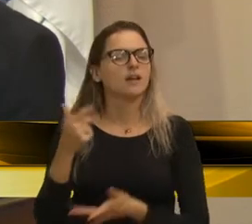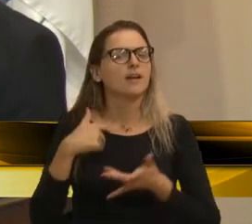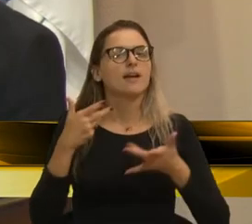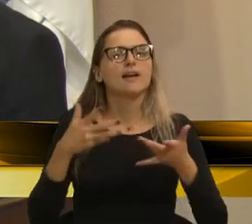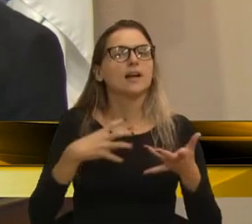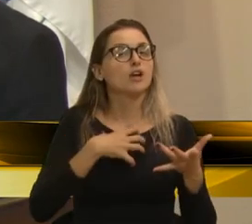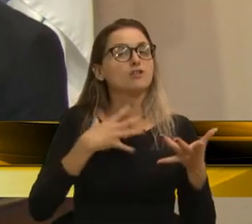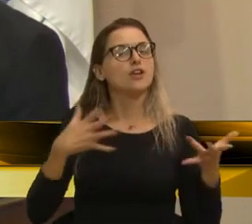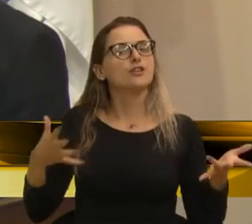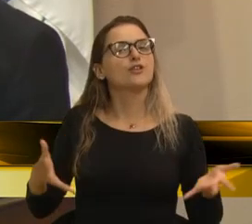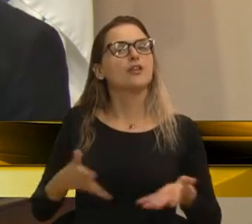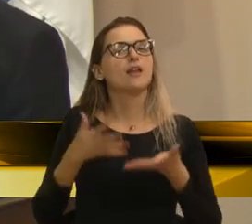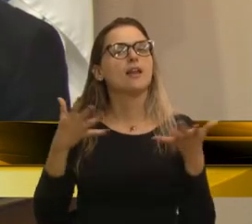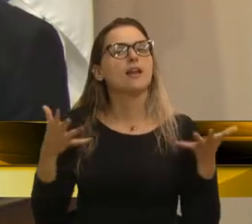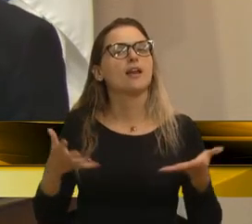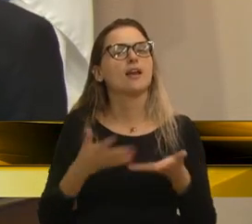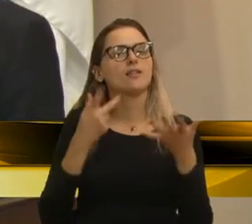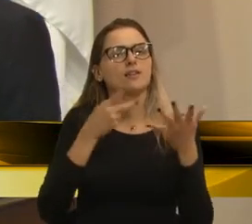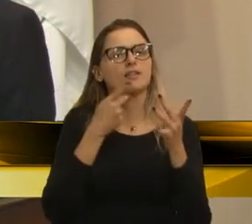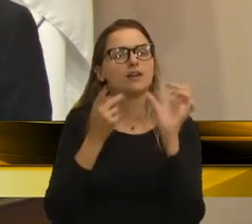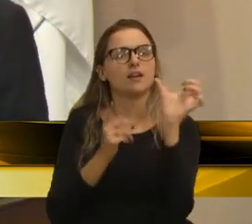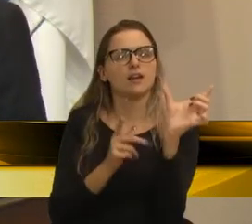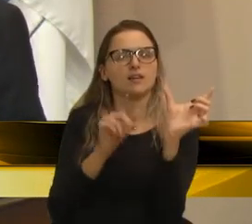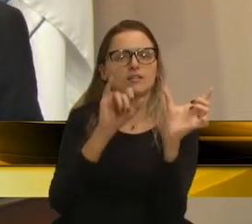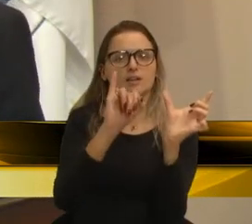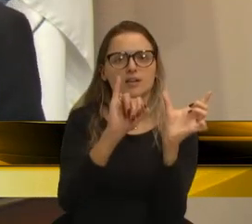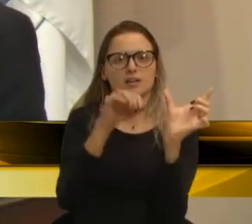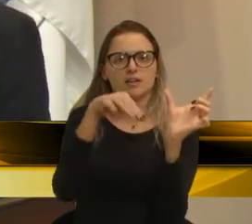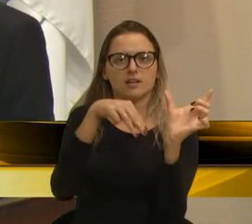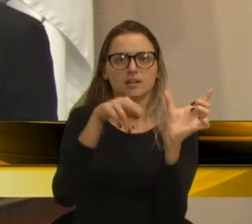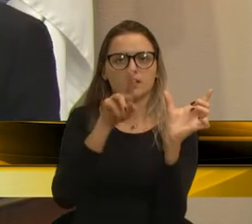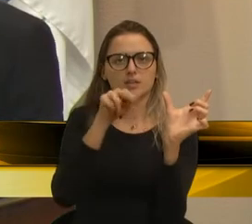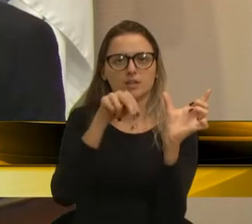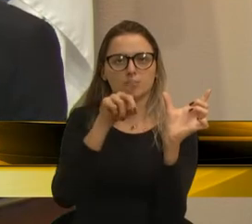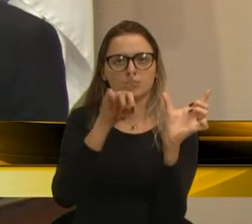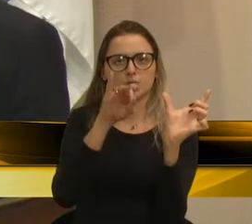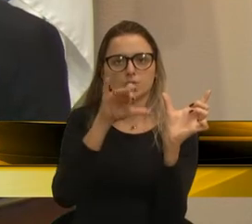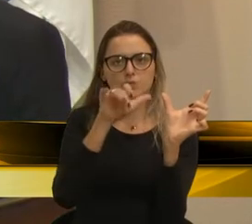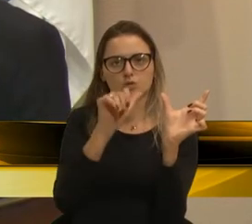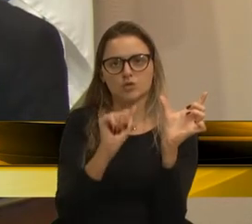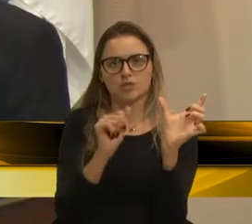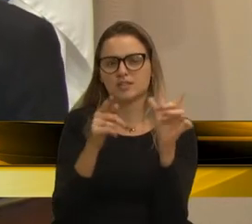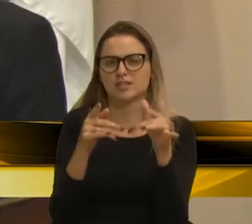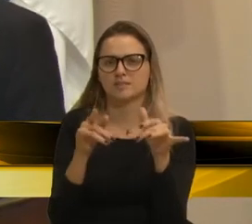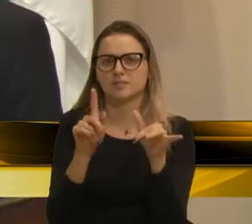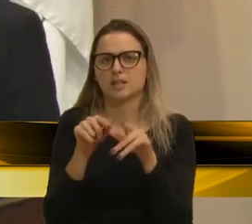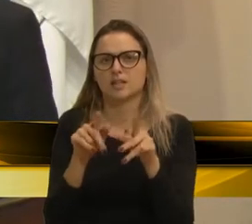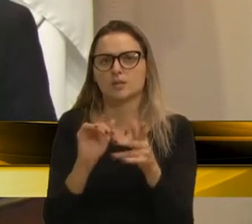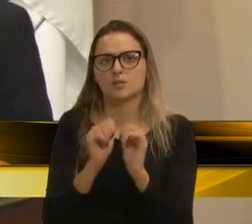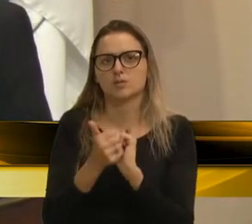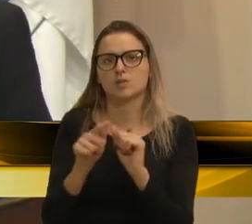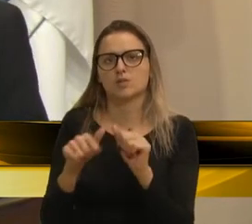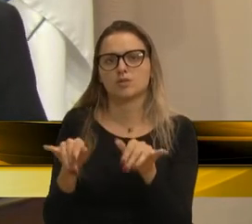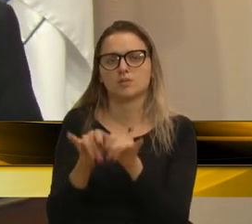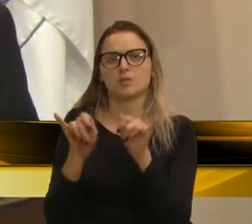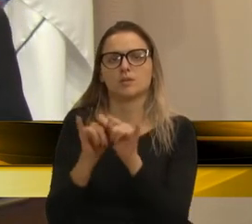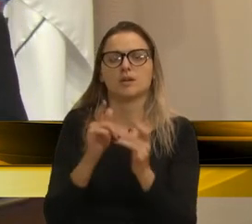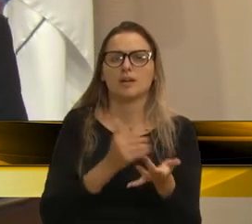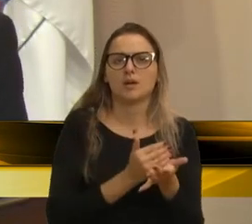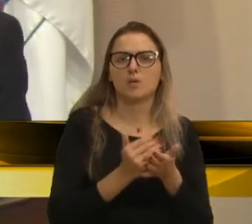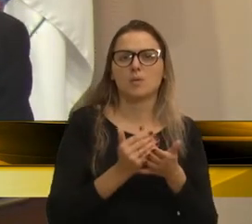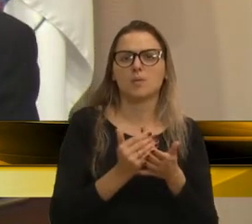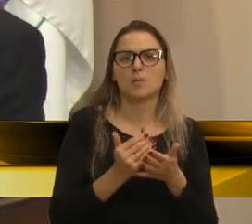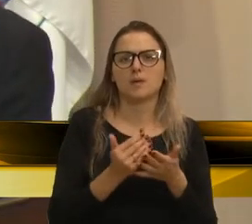ela falava sobre a imundícia. Repito, é o início do fim do governo Guerra. O início do fim do governo